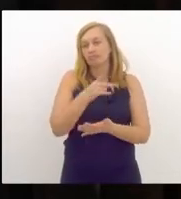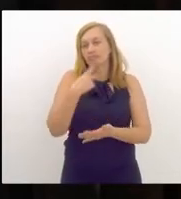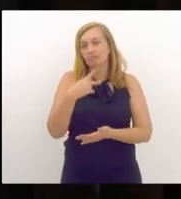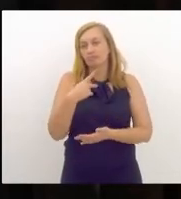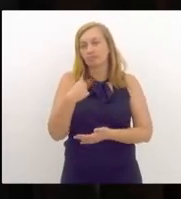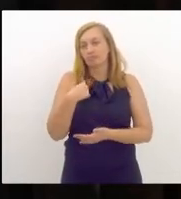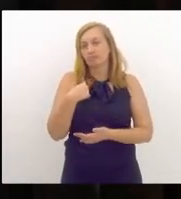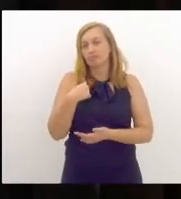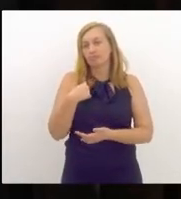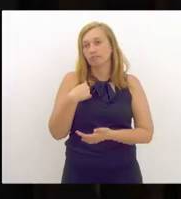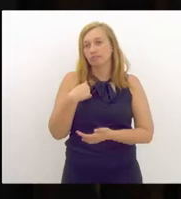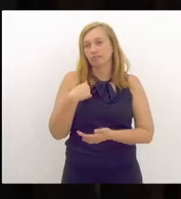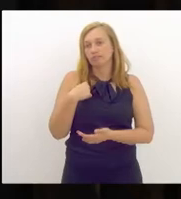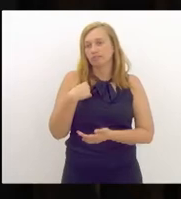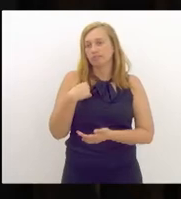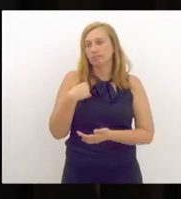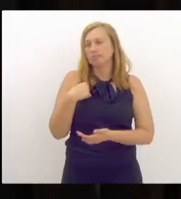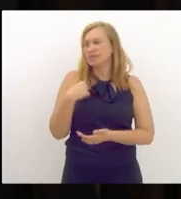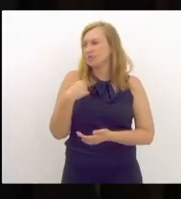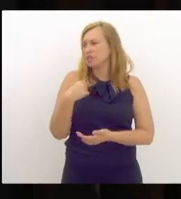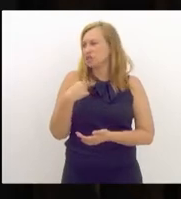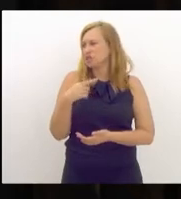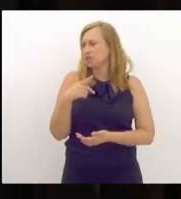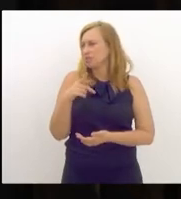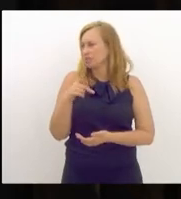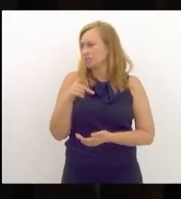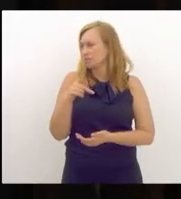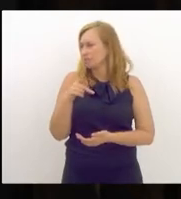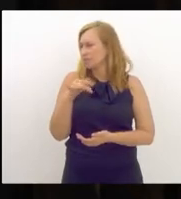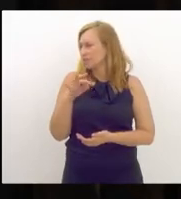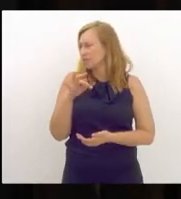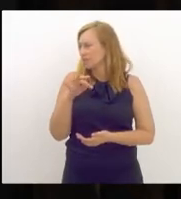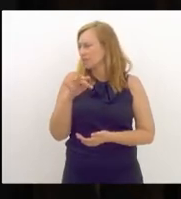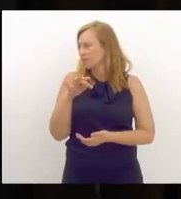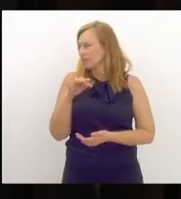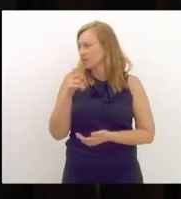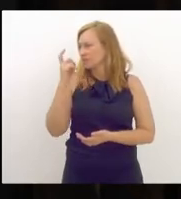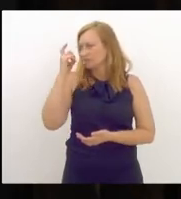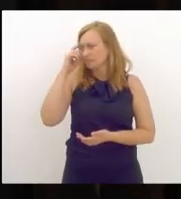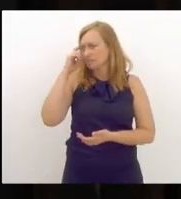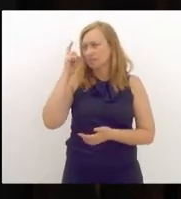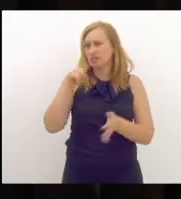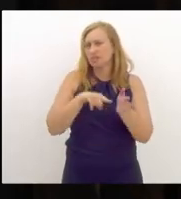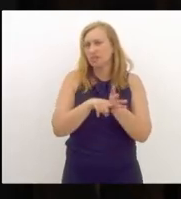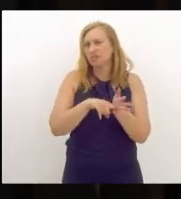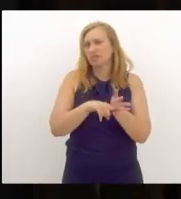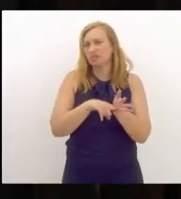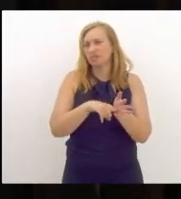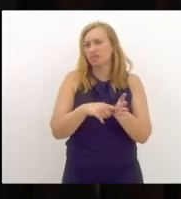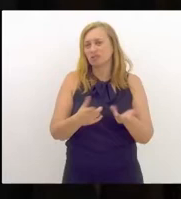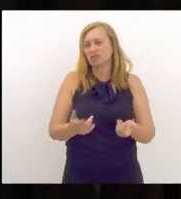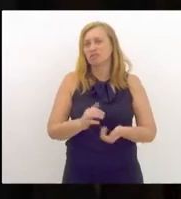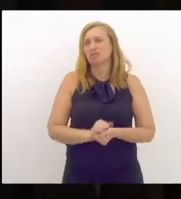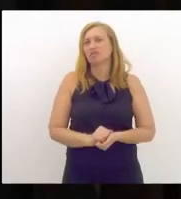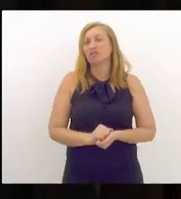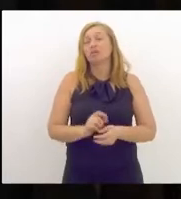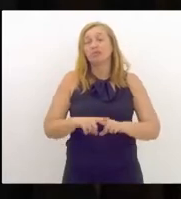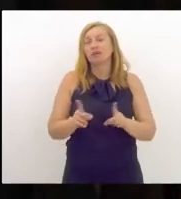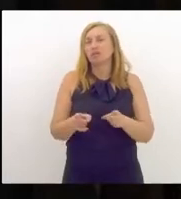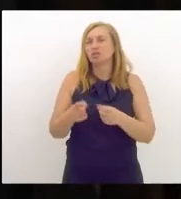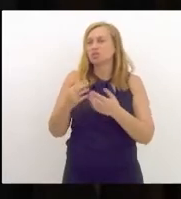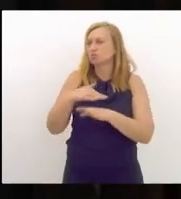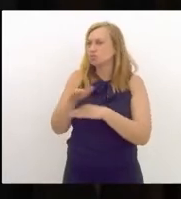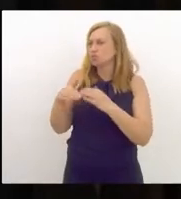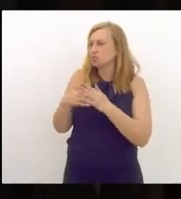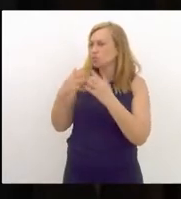eu sou pessimista né mas não é questão não é essa questão são os números a questão são os dados e com todas as críticas